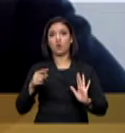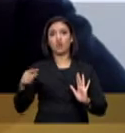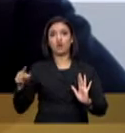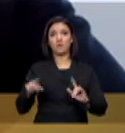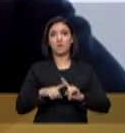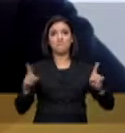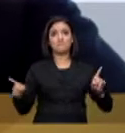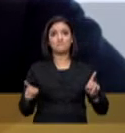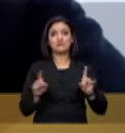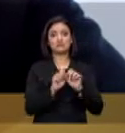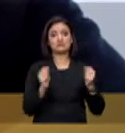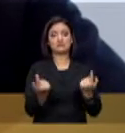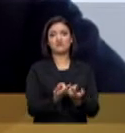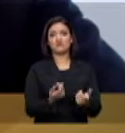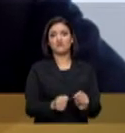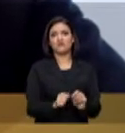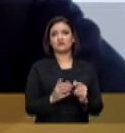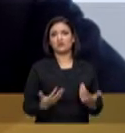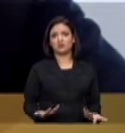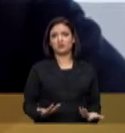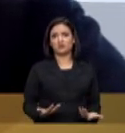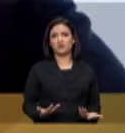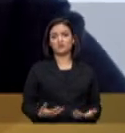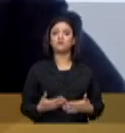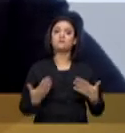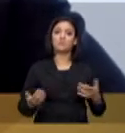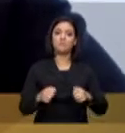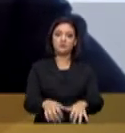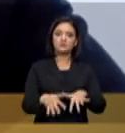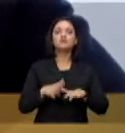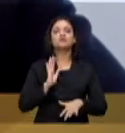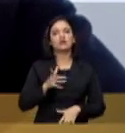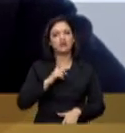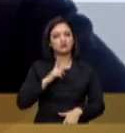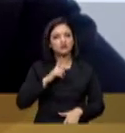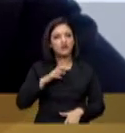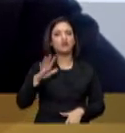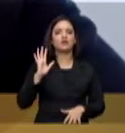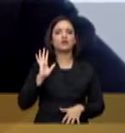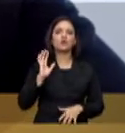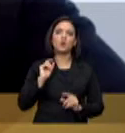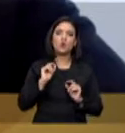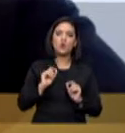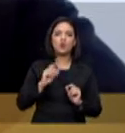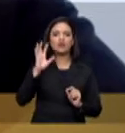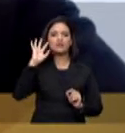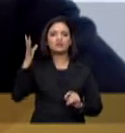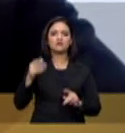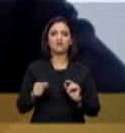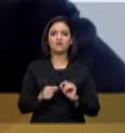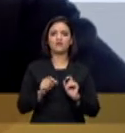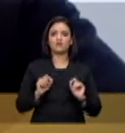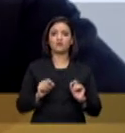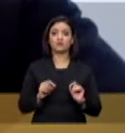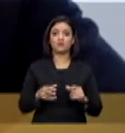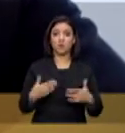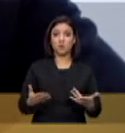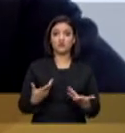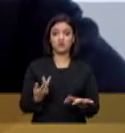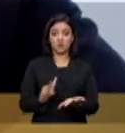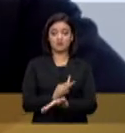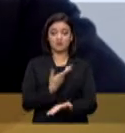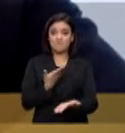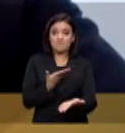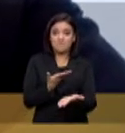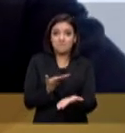Esse plenário já tem posição firmada nos casos da chamada carência superveniente ou da perda de objeto em